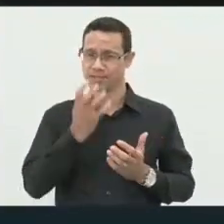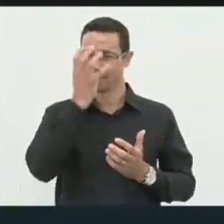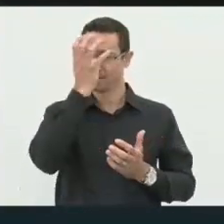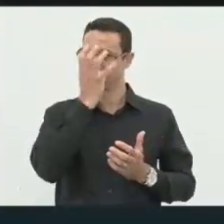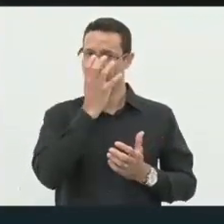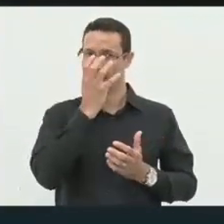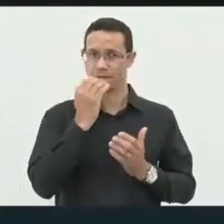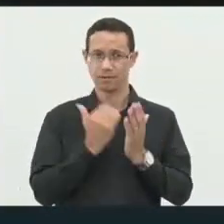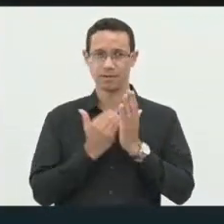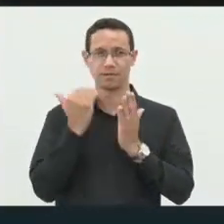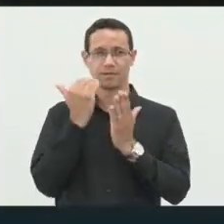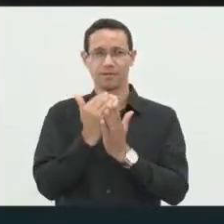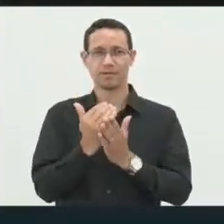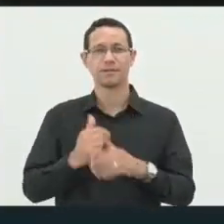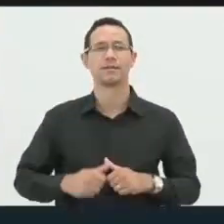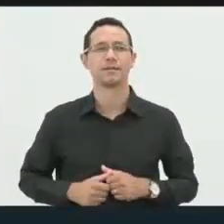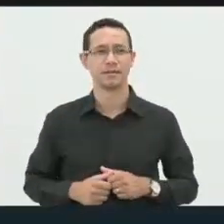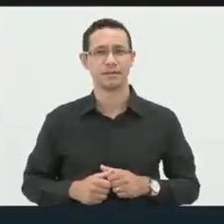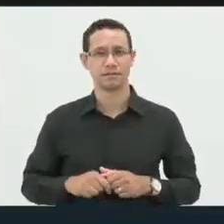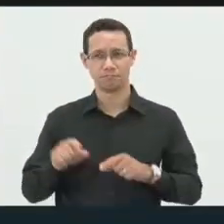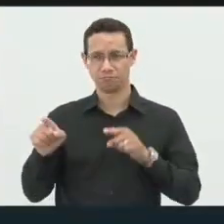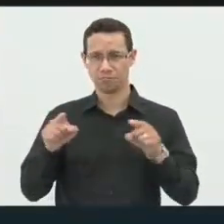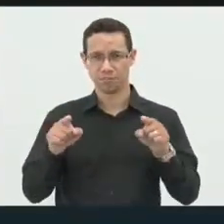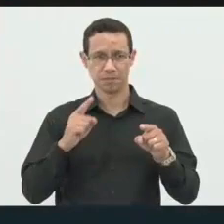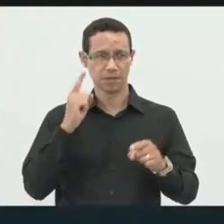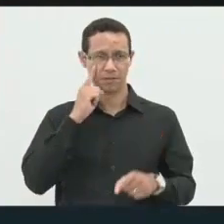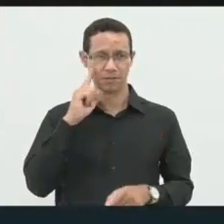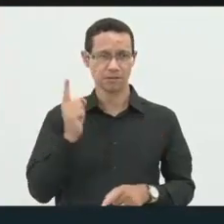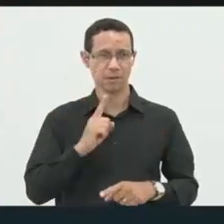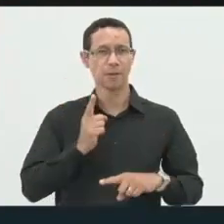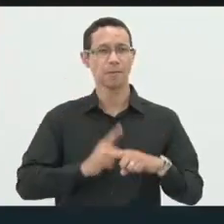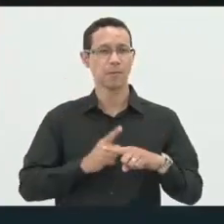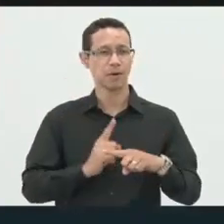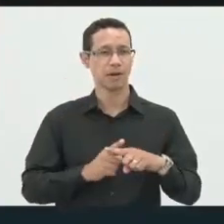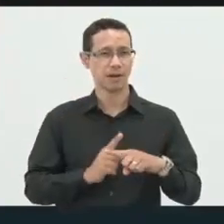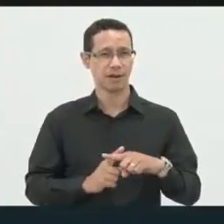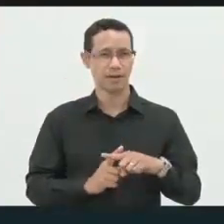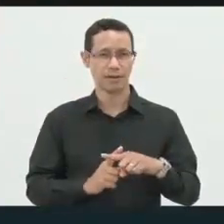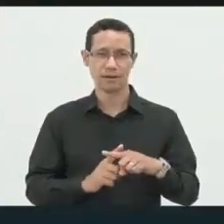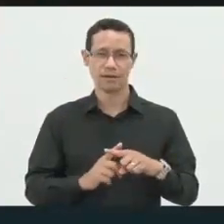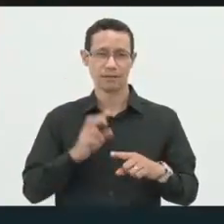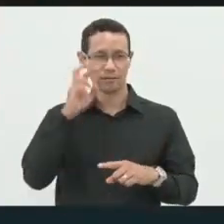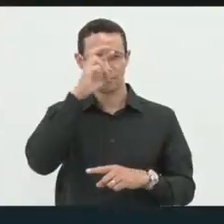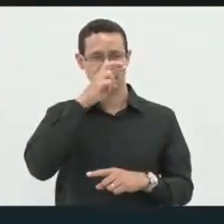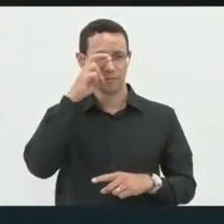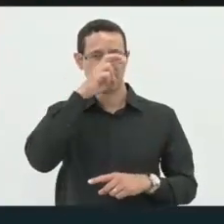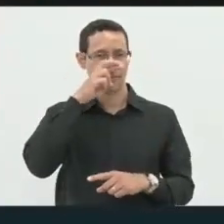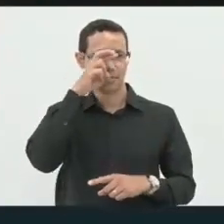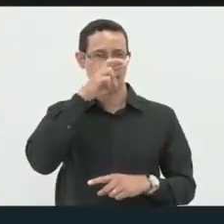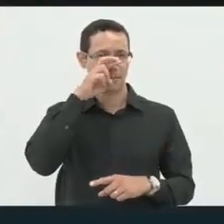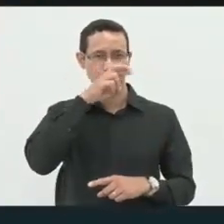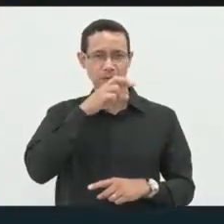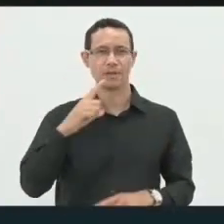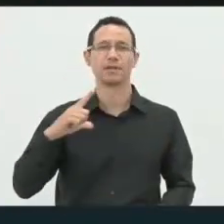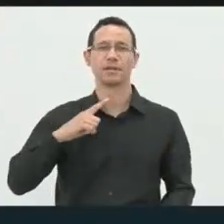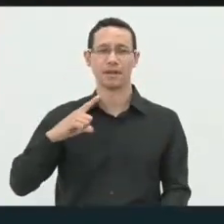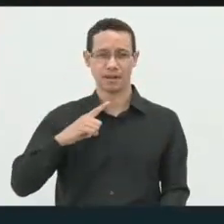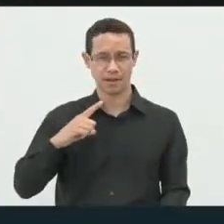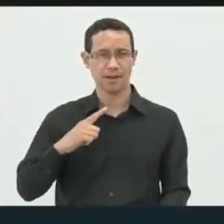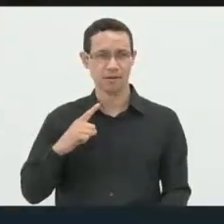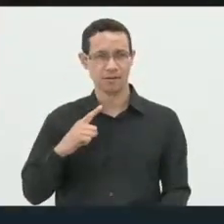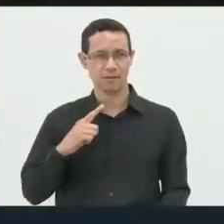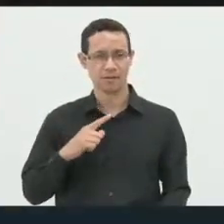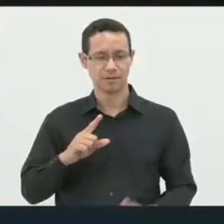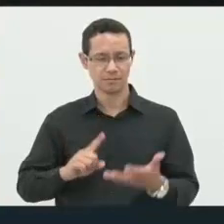do que muitos aí pensam porque nós estamos fiscalizando nós estamos juntando